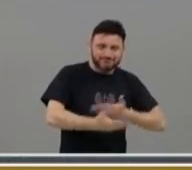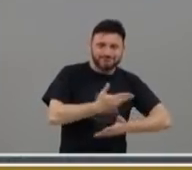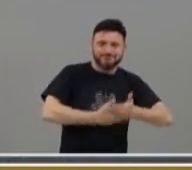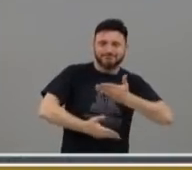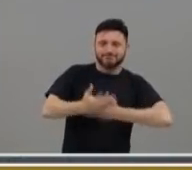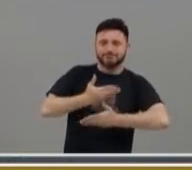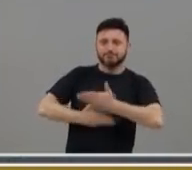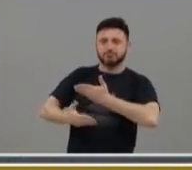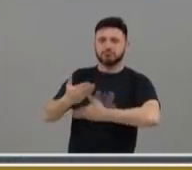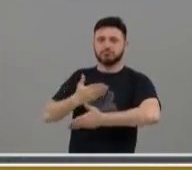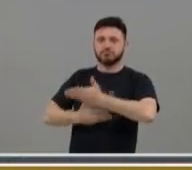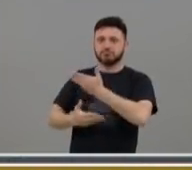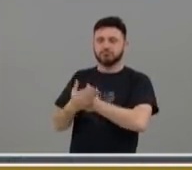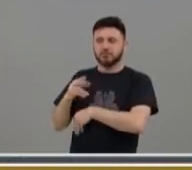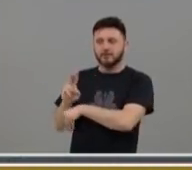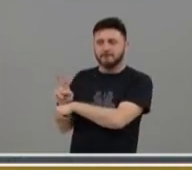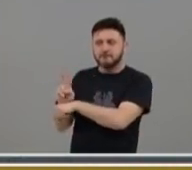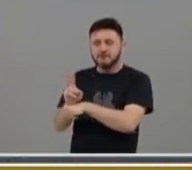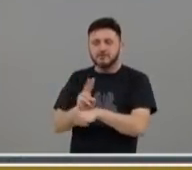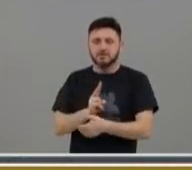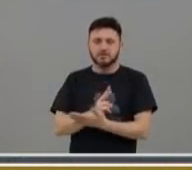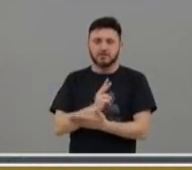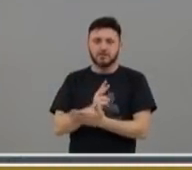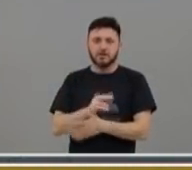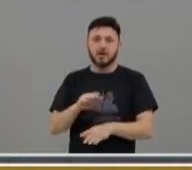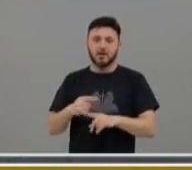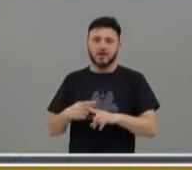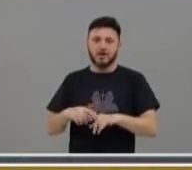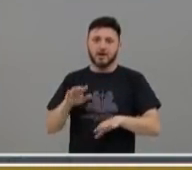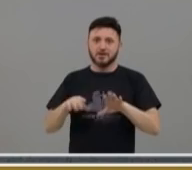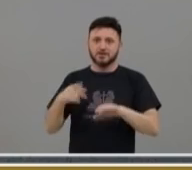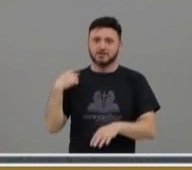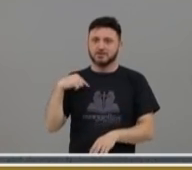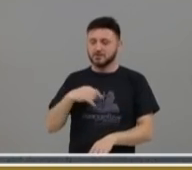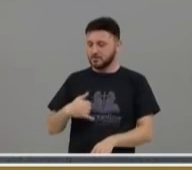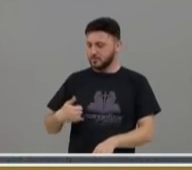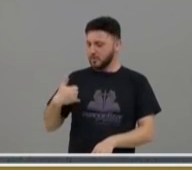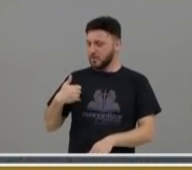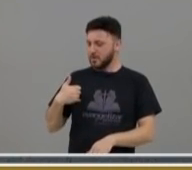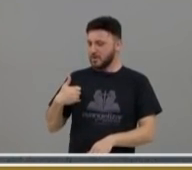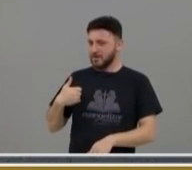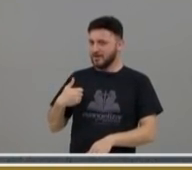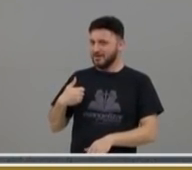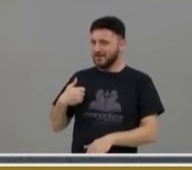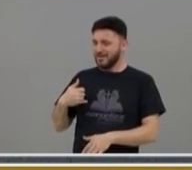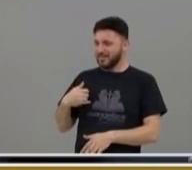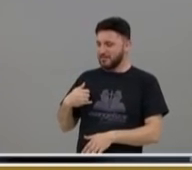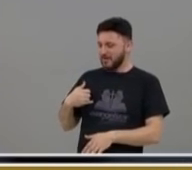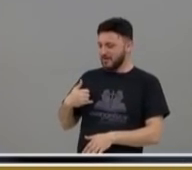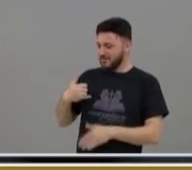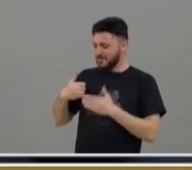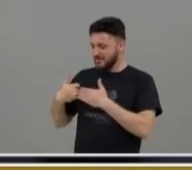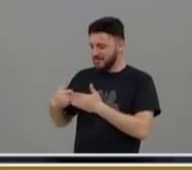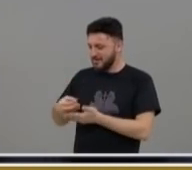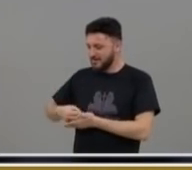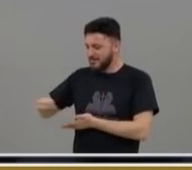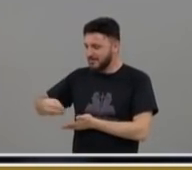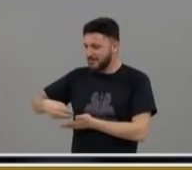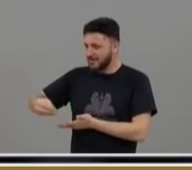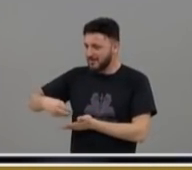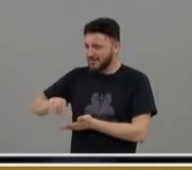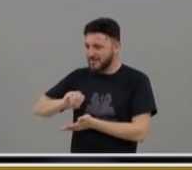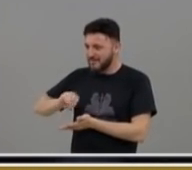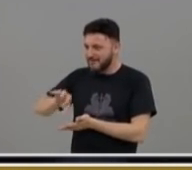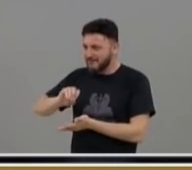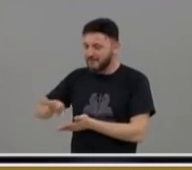vigia constantemente, porque de vez em quando a gente vai alimentando o orgulho no outro. De vez em quando a gente vai dando força para o